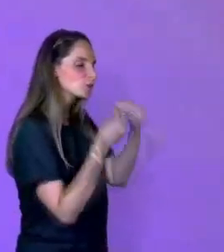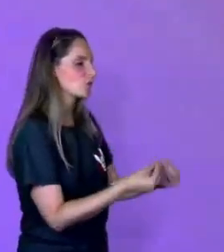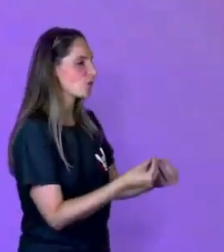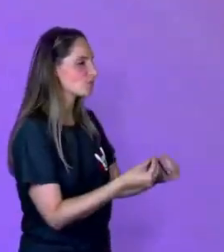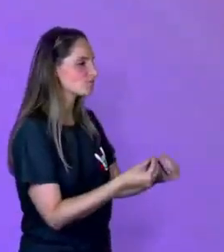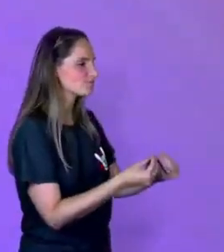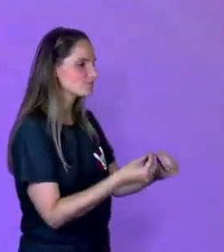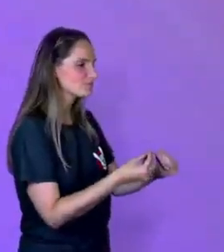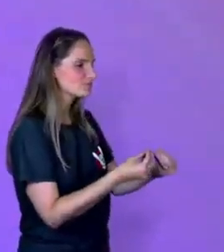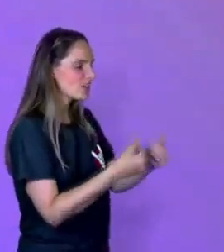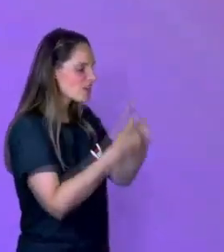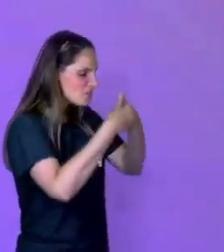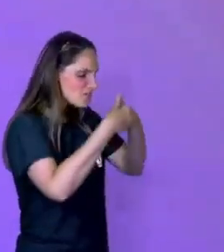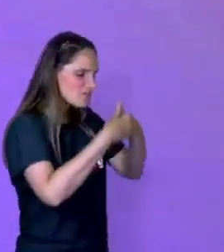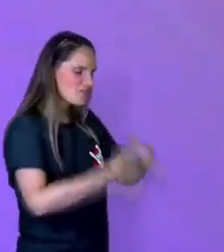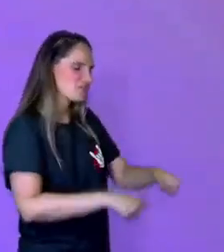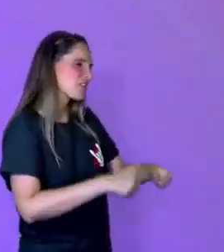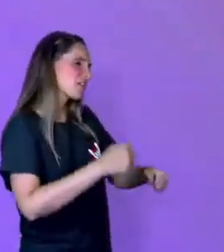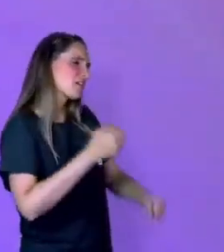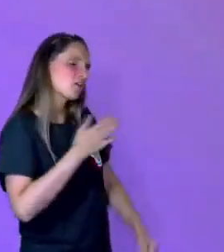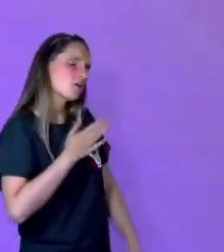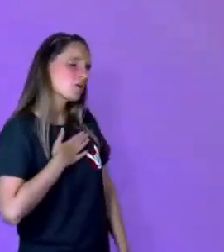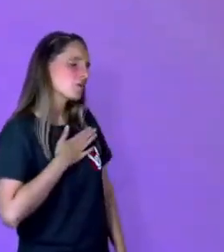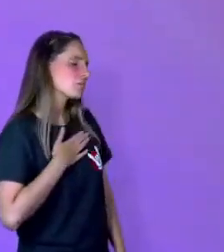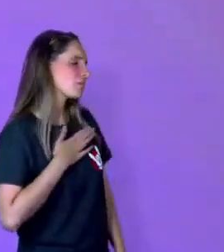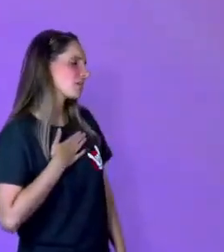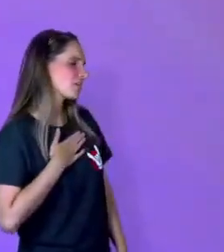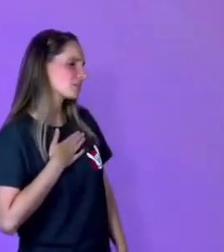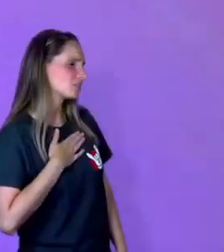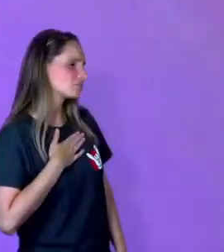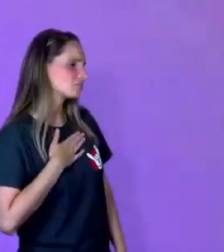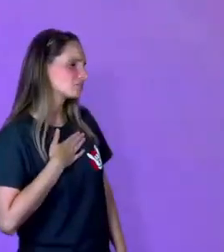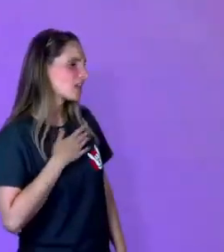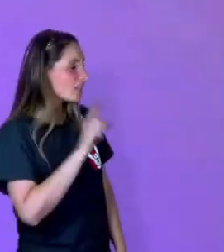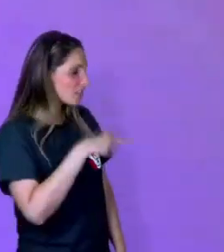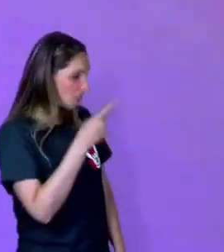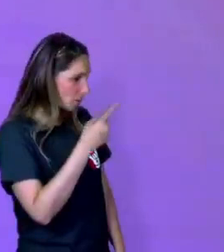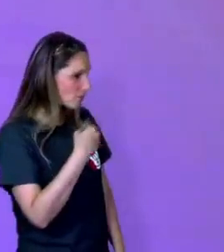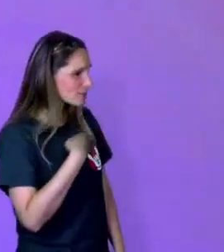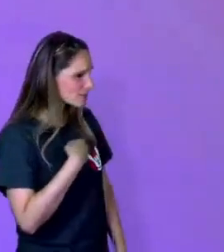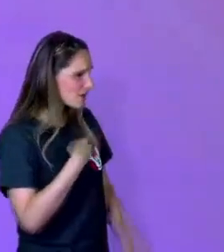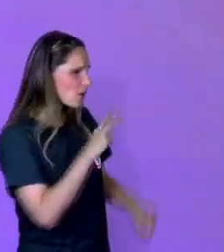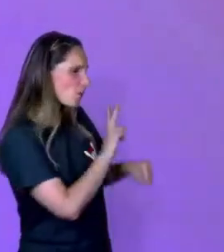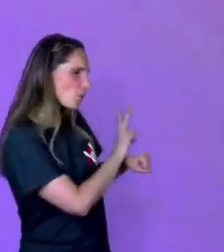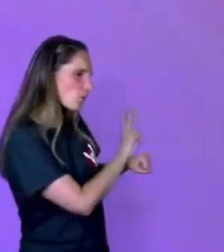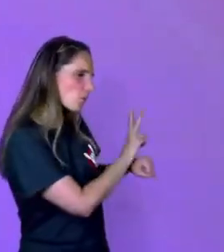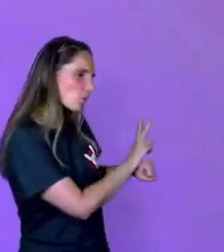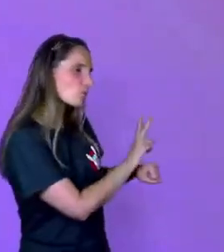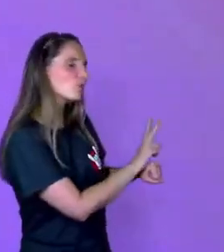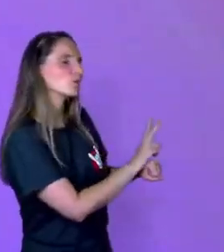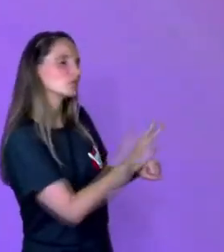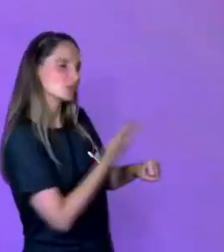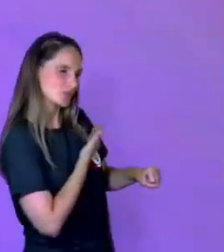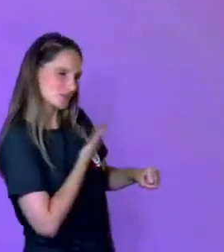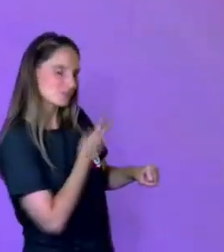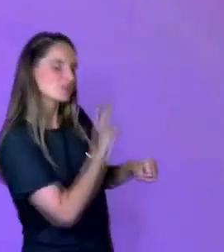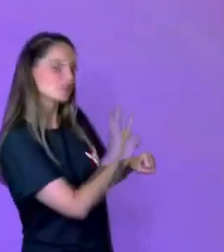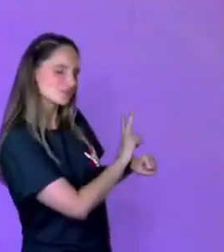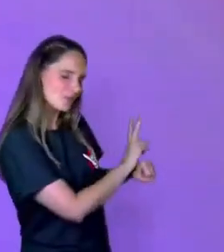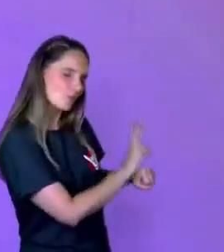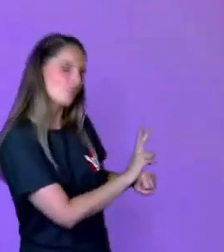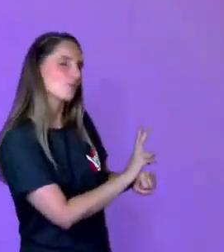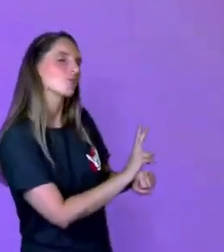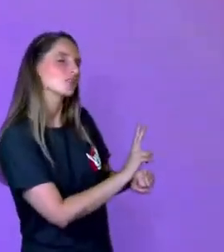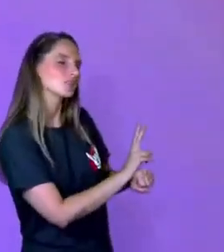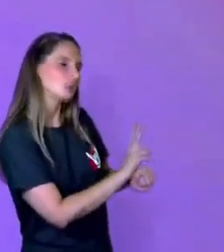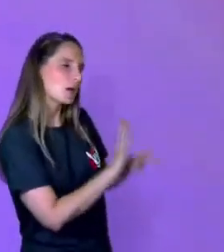Ele falou algumas coisas, tipo, deixa que daqueles lá eu cuido. Não no sentido de vou pegar eles, não. Não, eu cuido. Deixa que deles eu